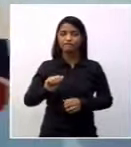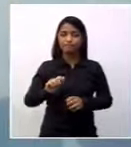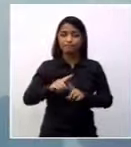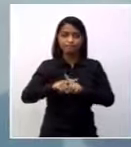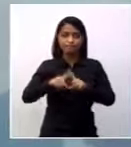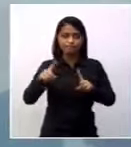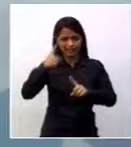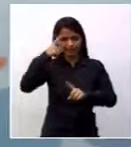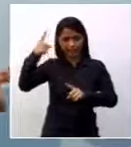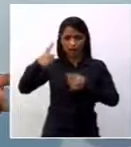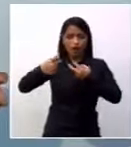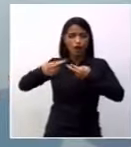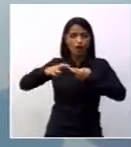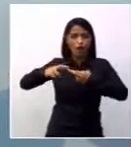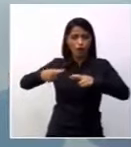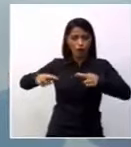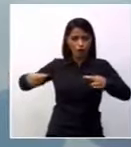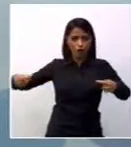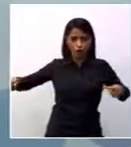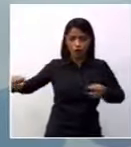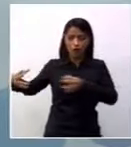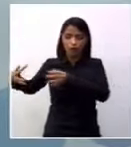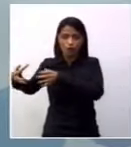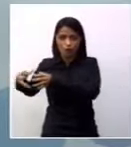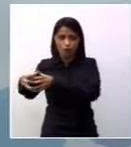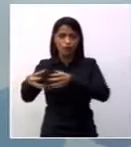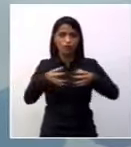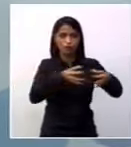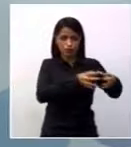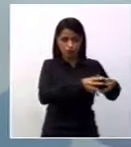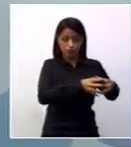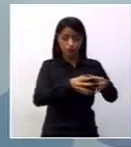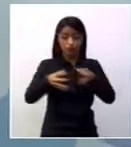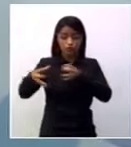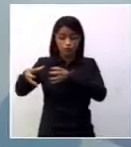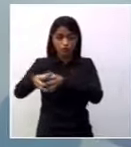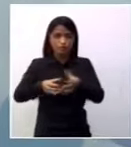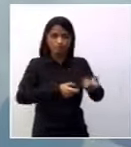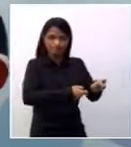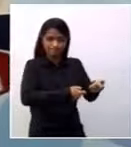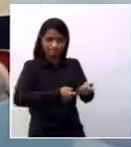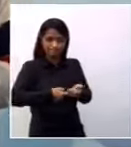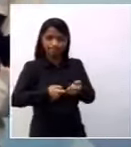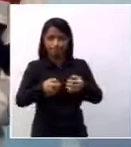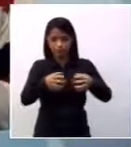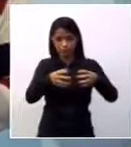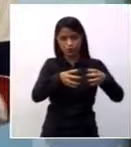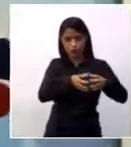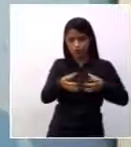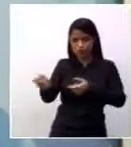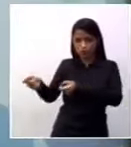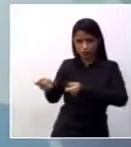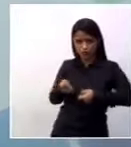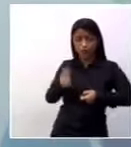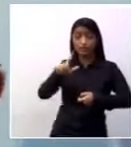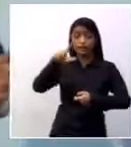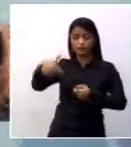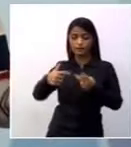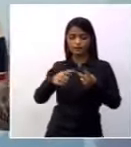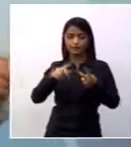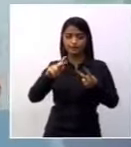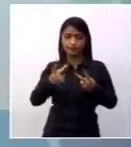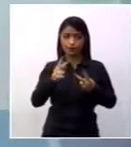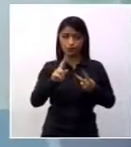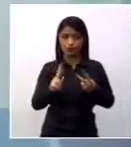em grupos. O grupo estava puxando essa corda, certo? Depois nós tivemos o ruca-ruca, que